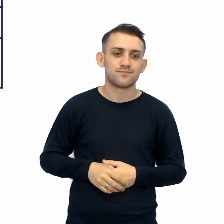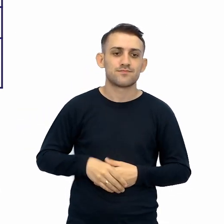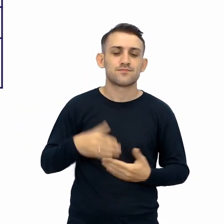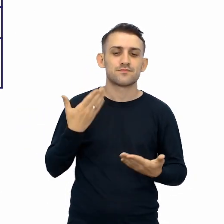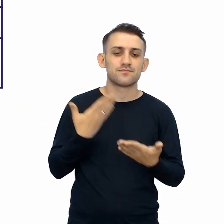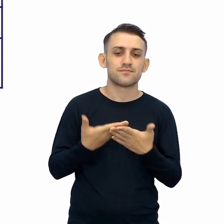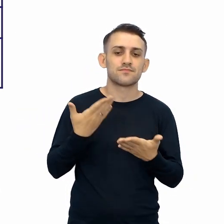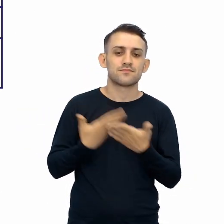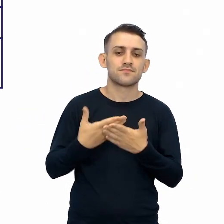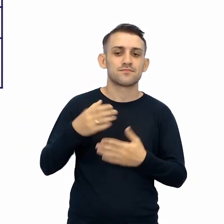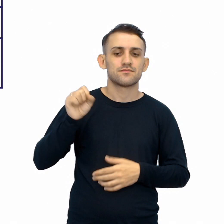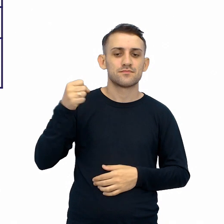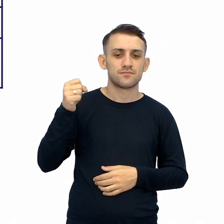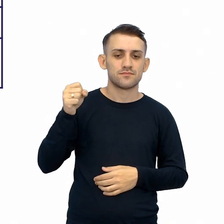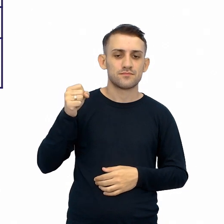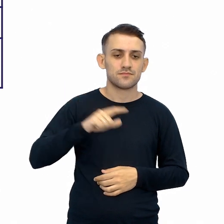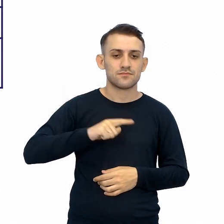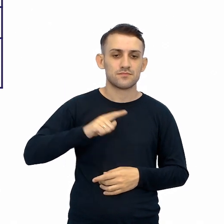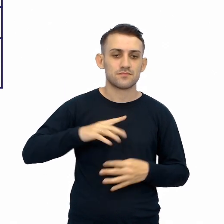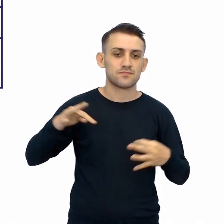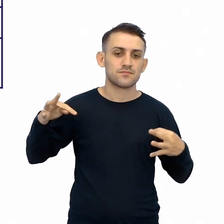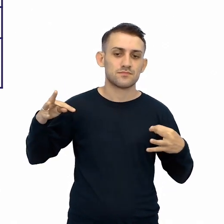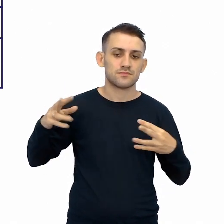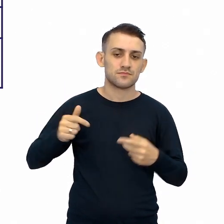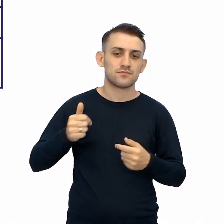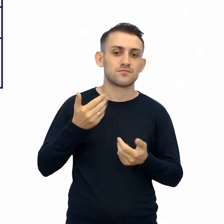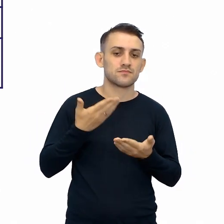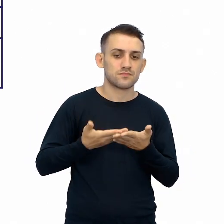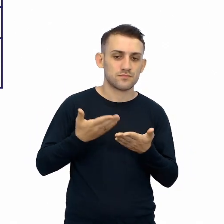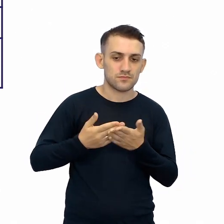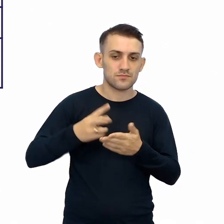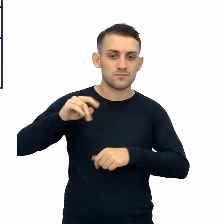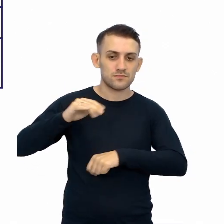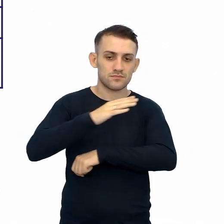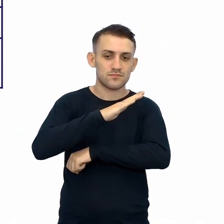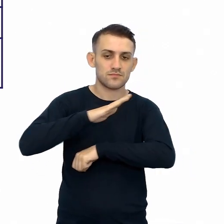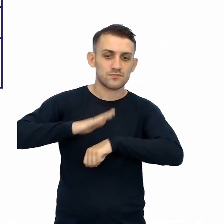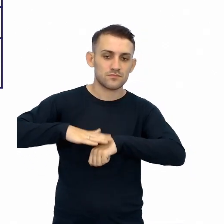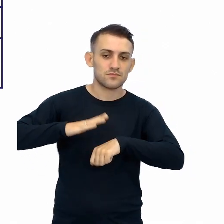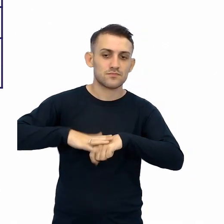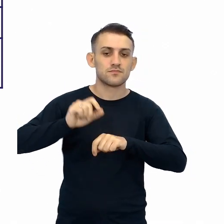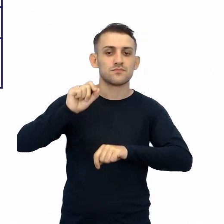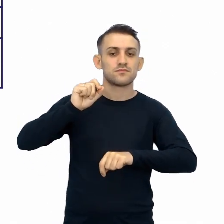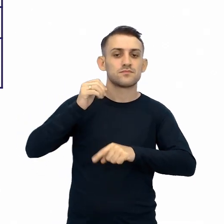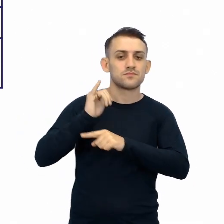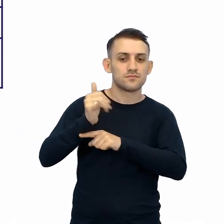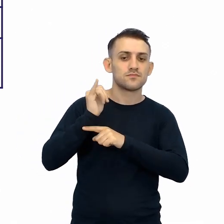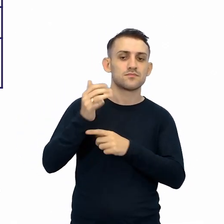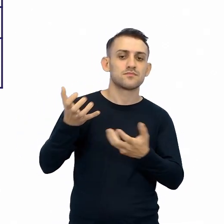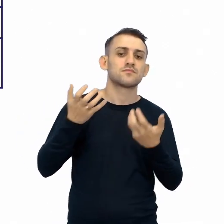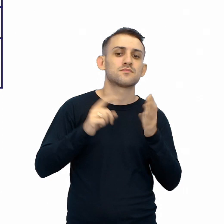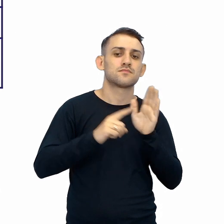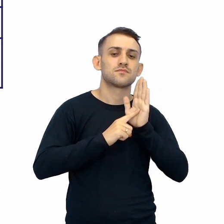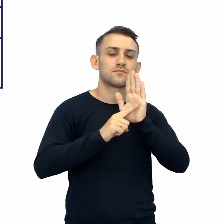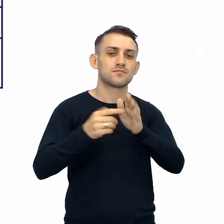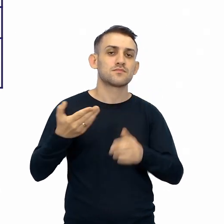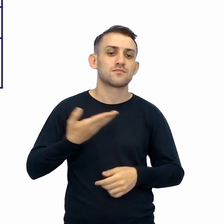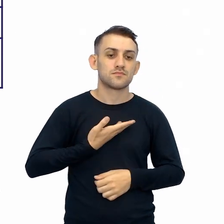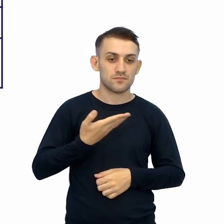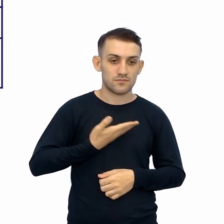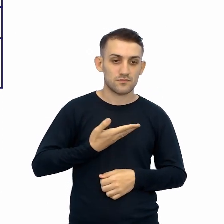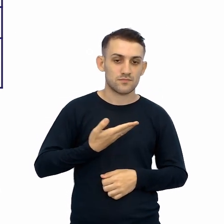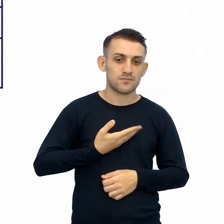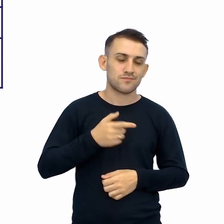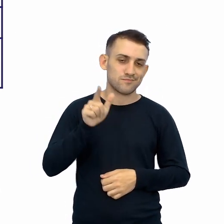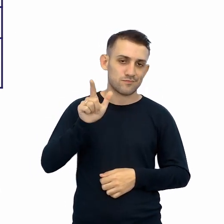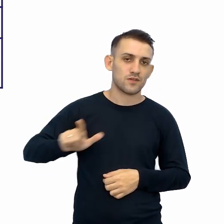aula 8, são os estudantes que vão selecionar o conto que eles querem indicar para os colegas.